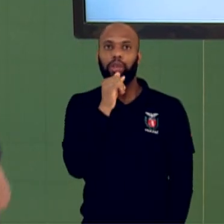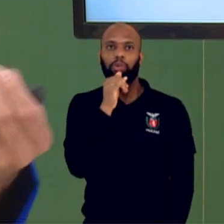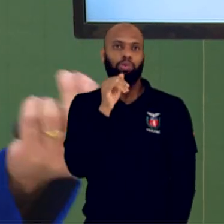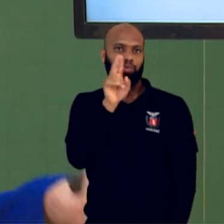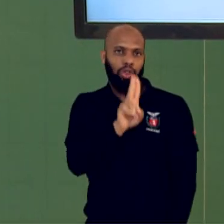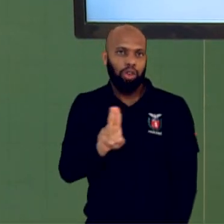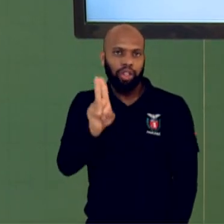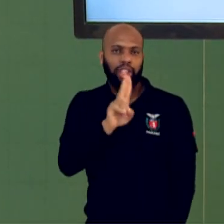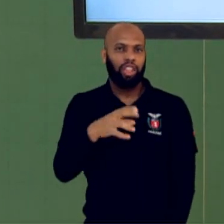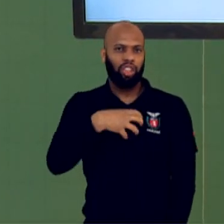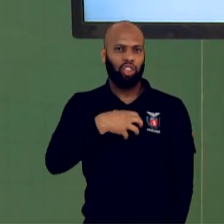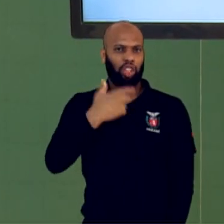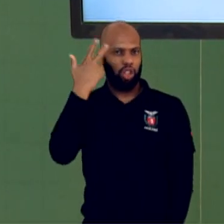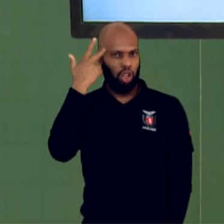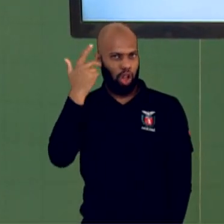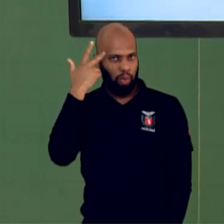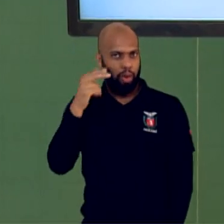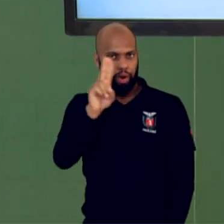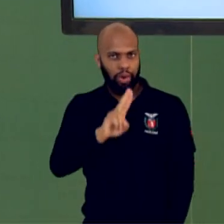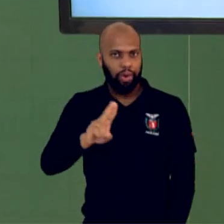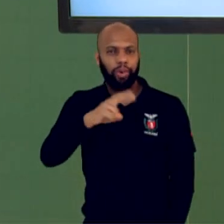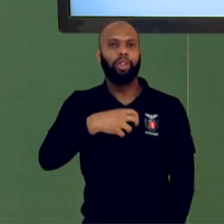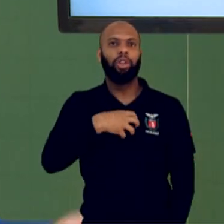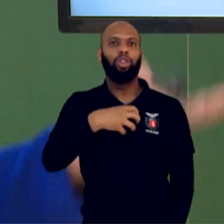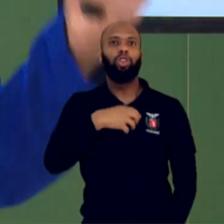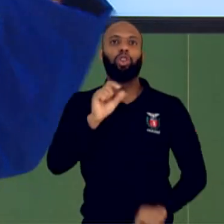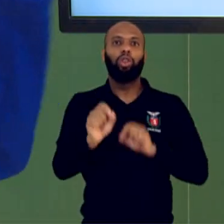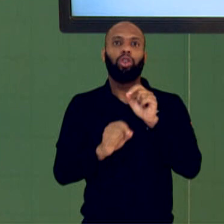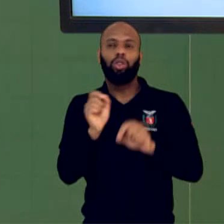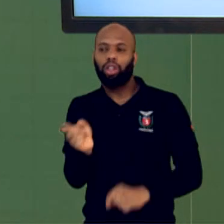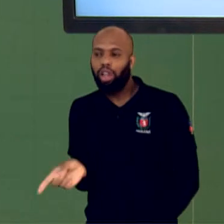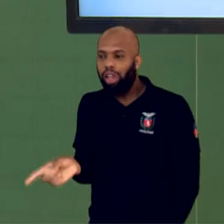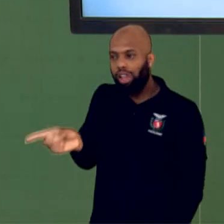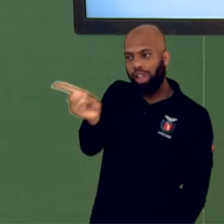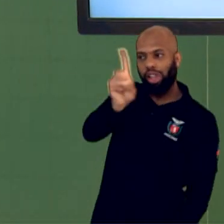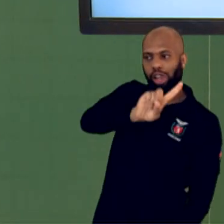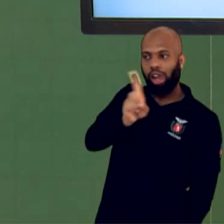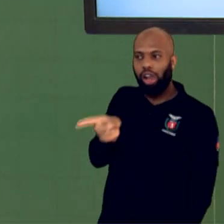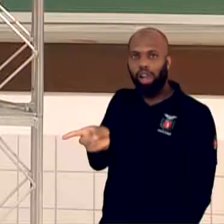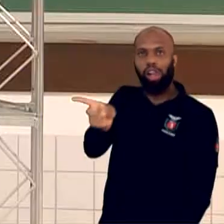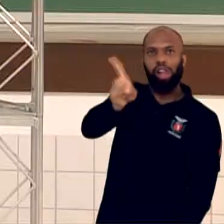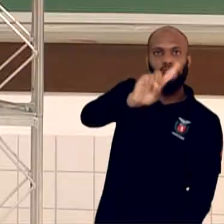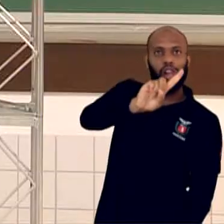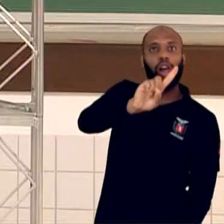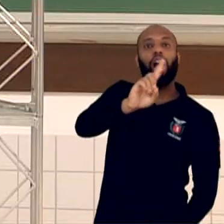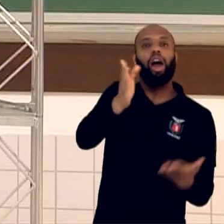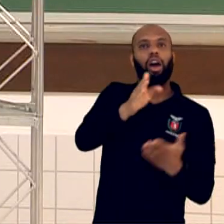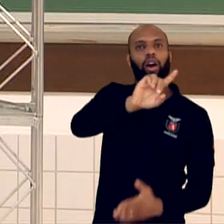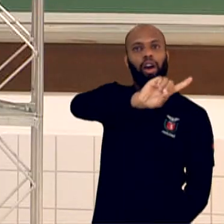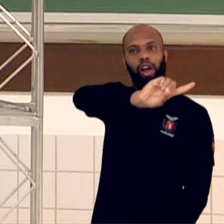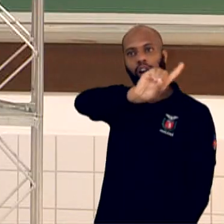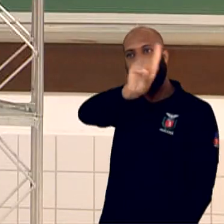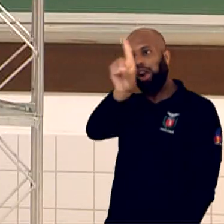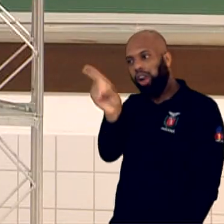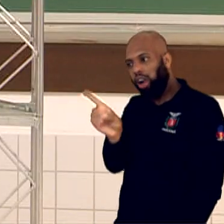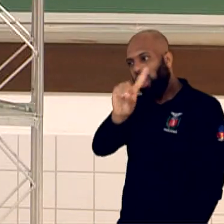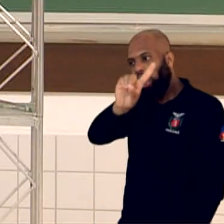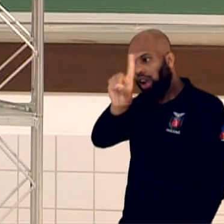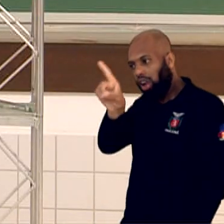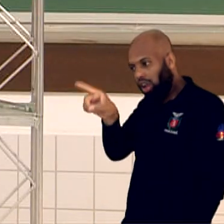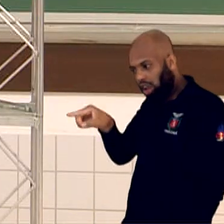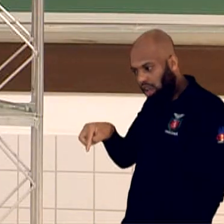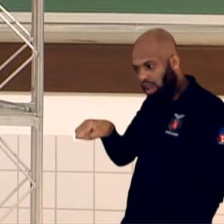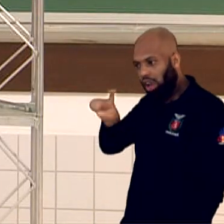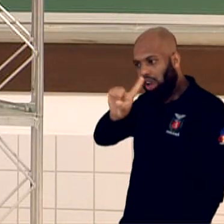movimento natural, que eu falei para vocês que seria o sentido anti-horário, a gente vai caminhar para o sentido horário, sentido